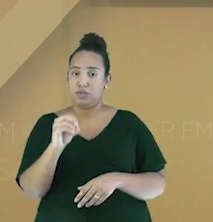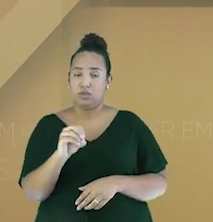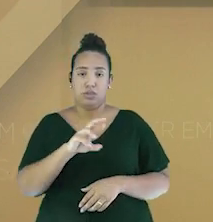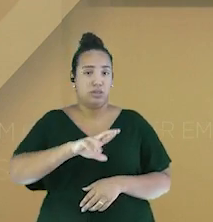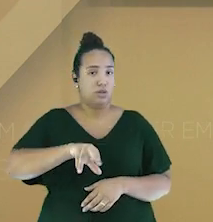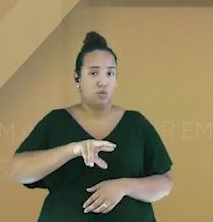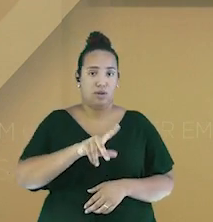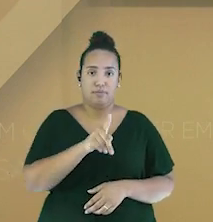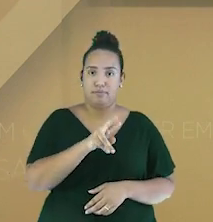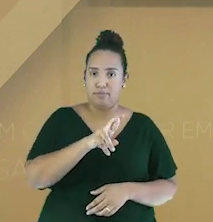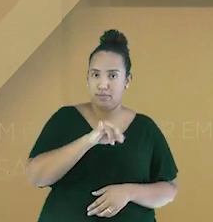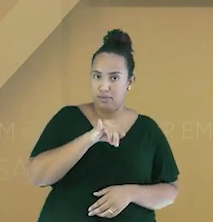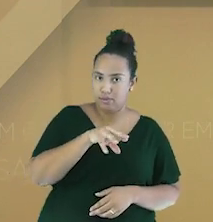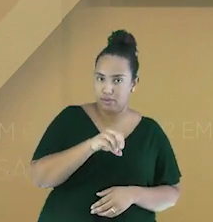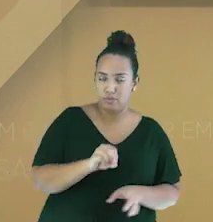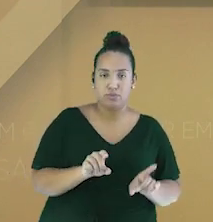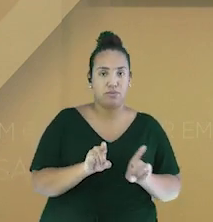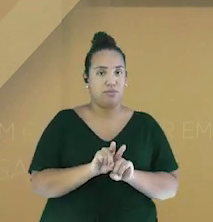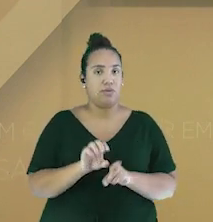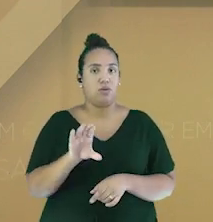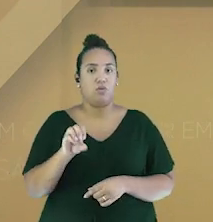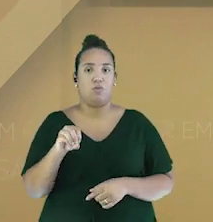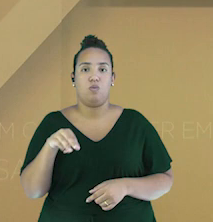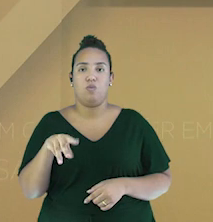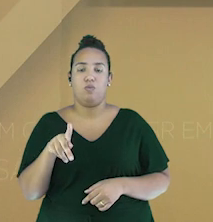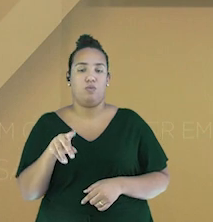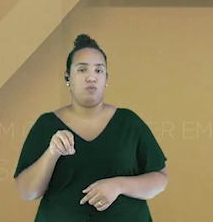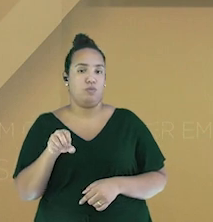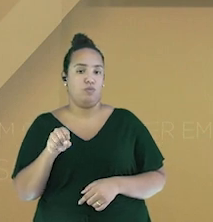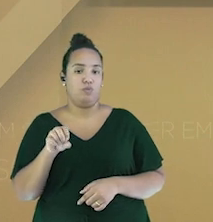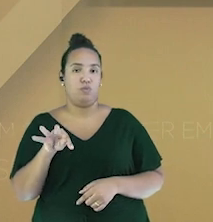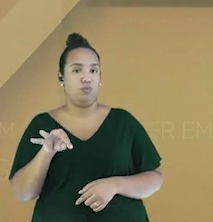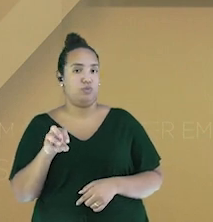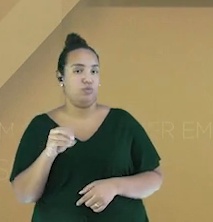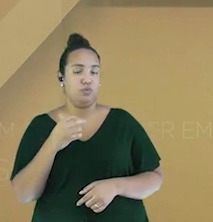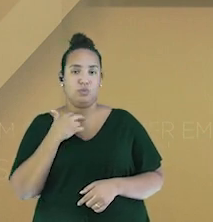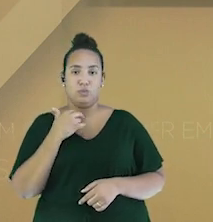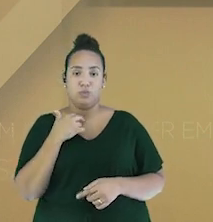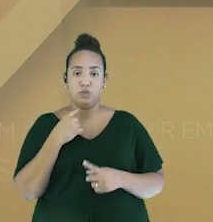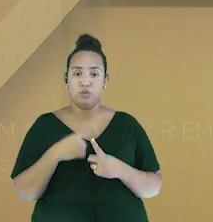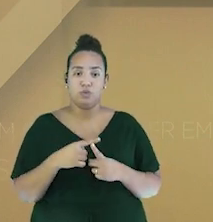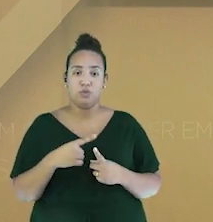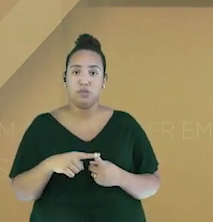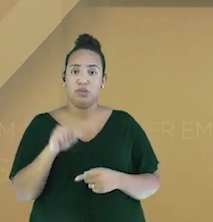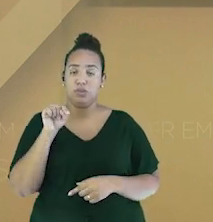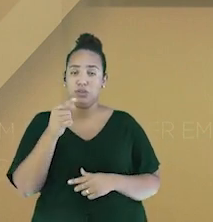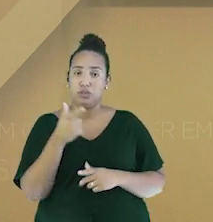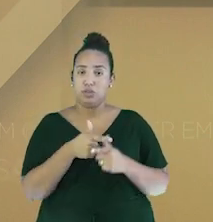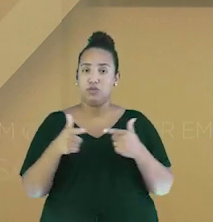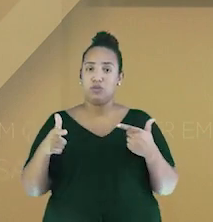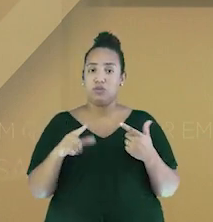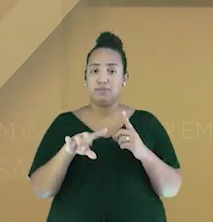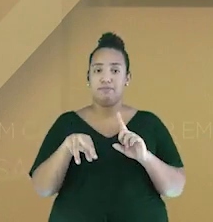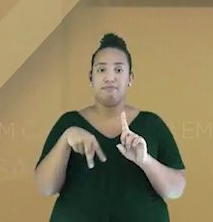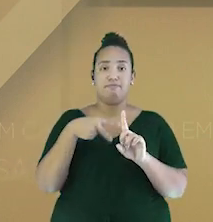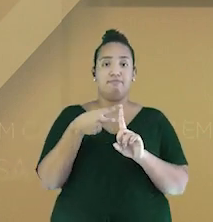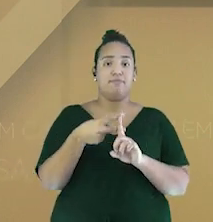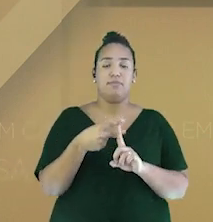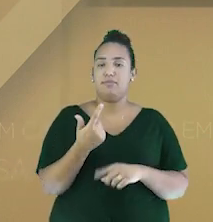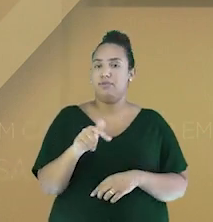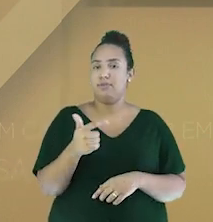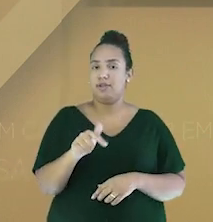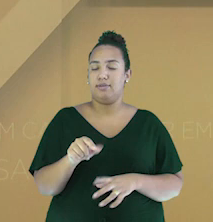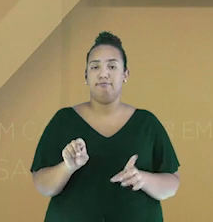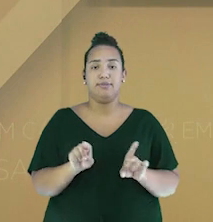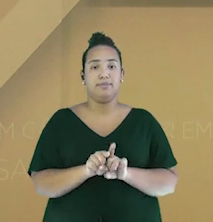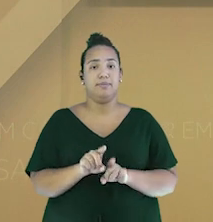nem composto. Ele não pode ser composto, pois não possui mais de 2 divisores. E também não é primo, pois só